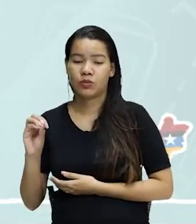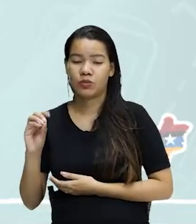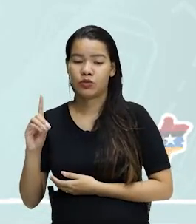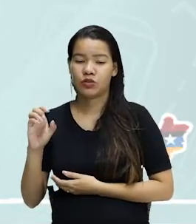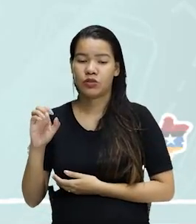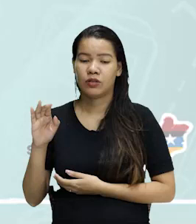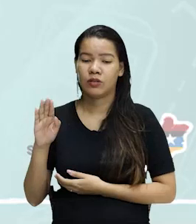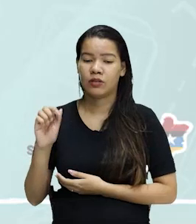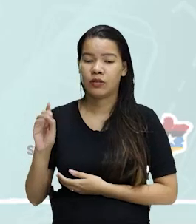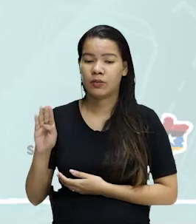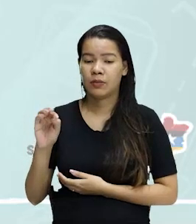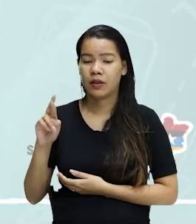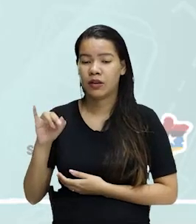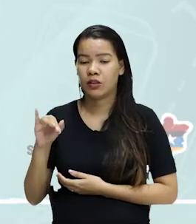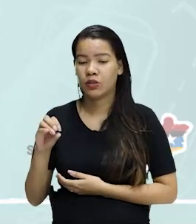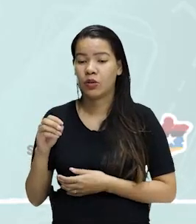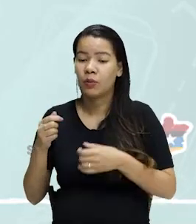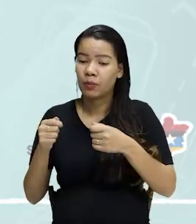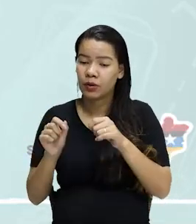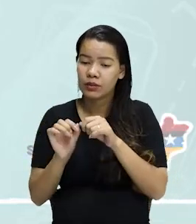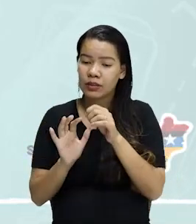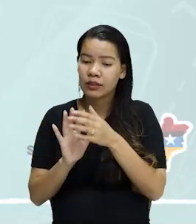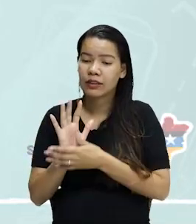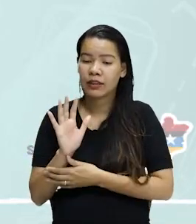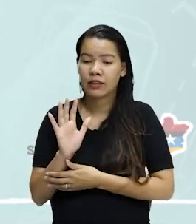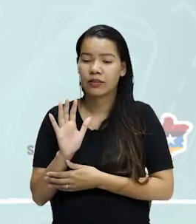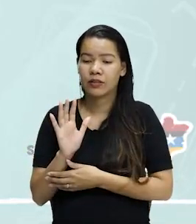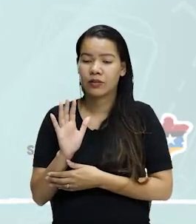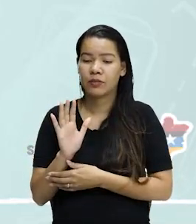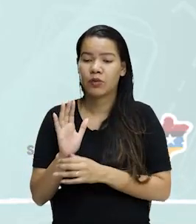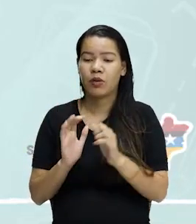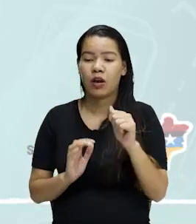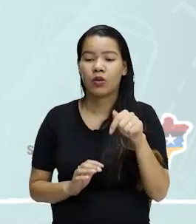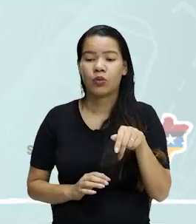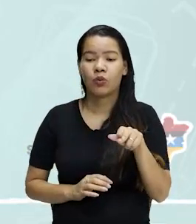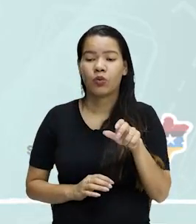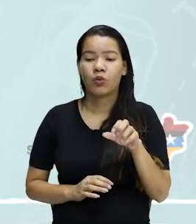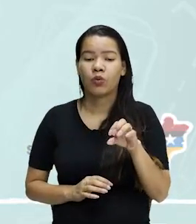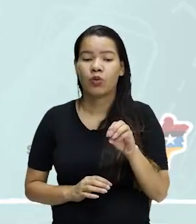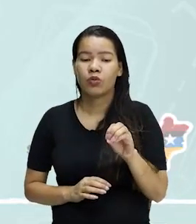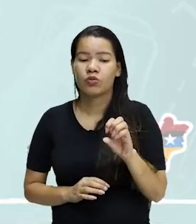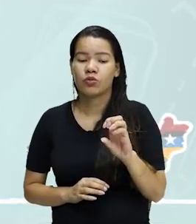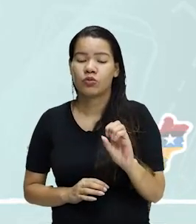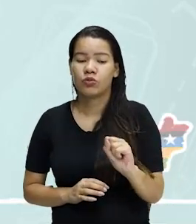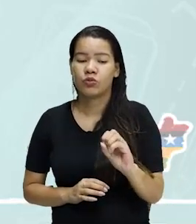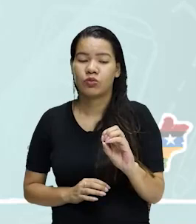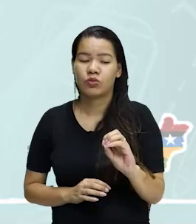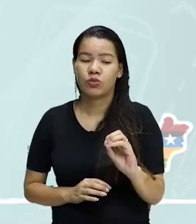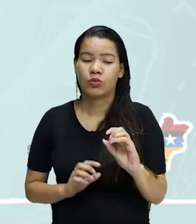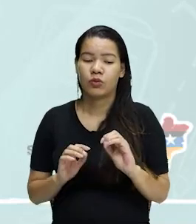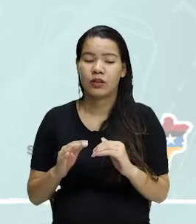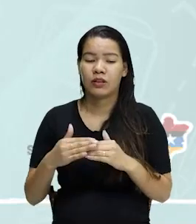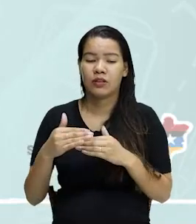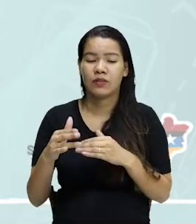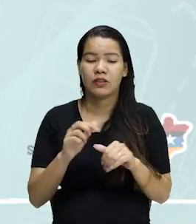através das transformações químicas abaixo. Então, a questão, turminha, nos traz aqui o seguinte, ó, nós